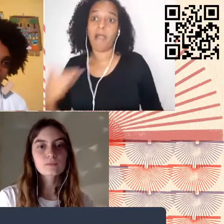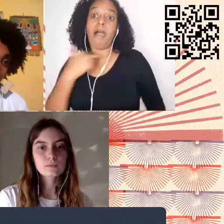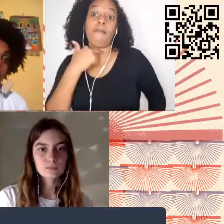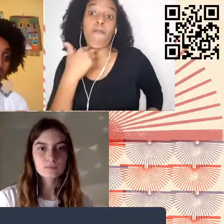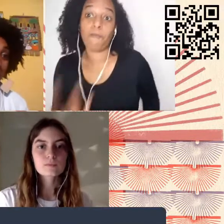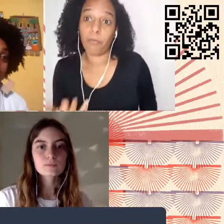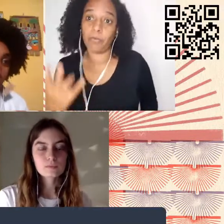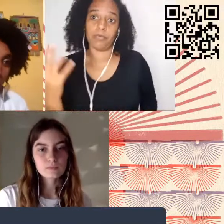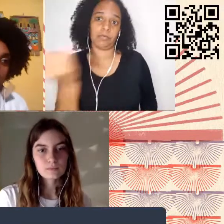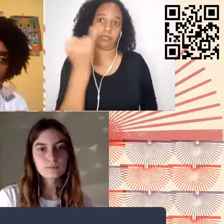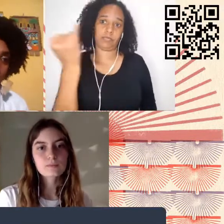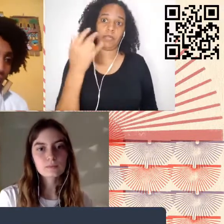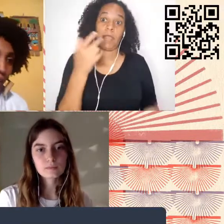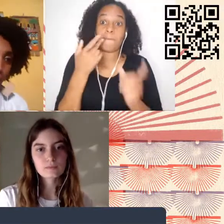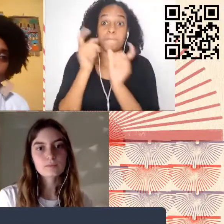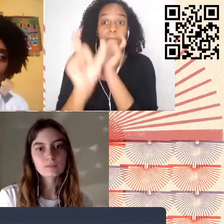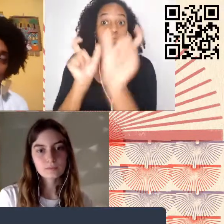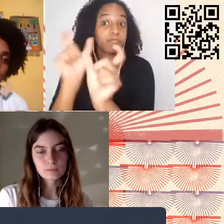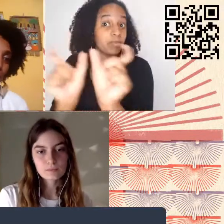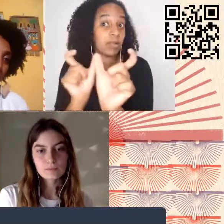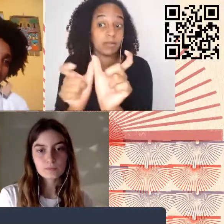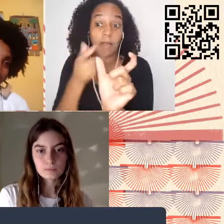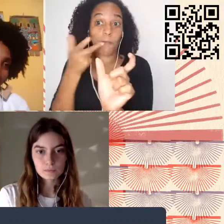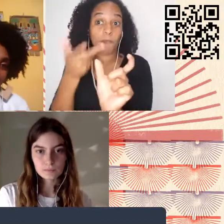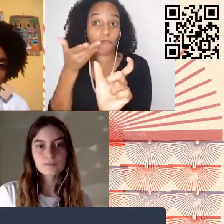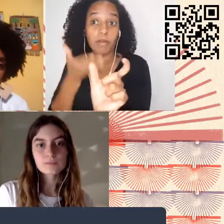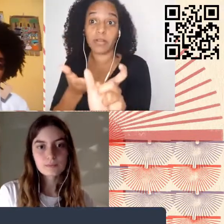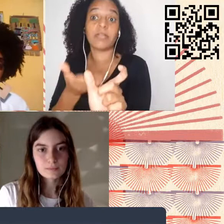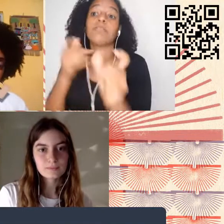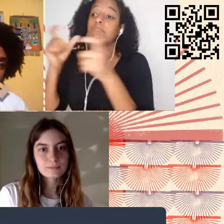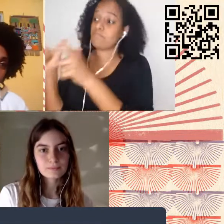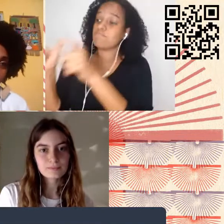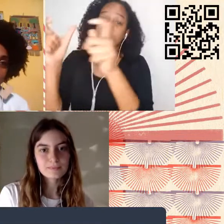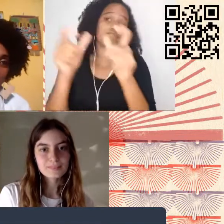presente. A palavra, ela está em todos esses lugares.